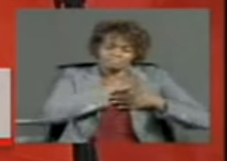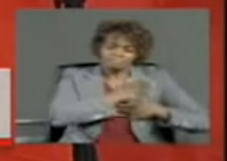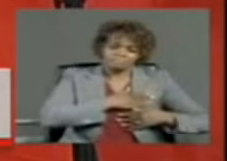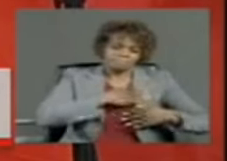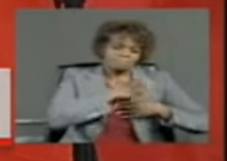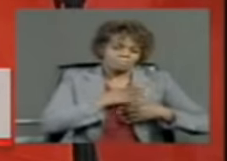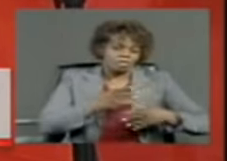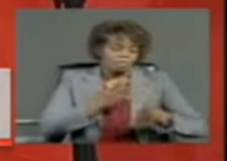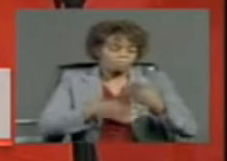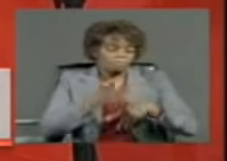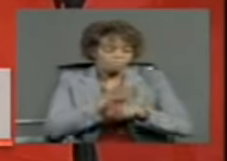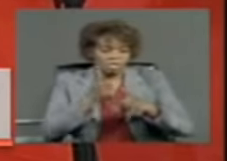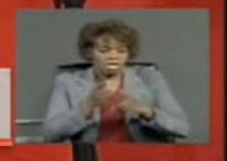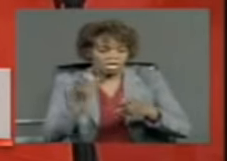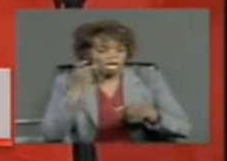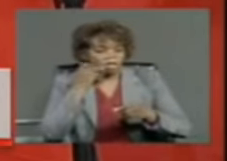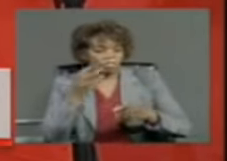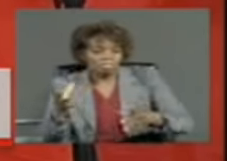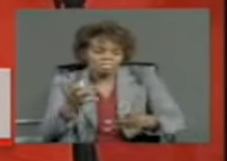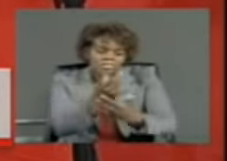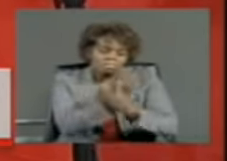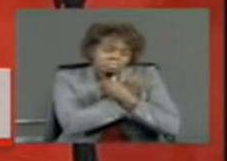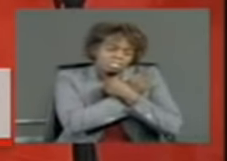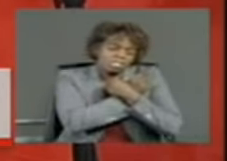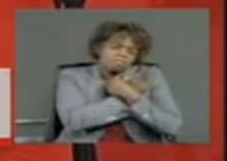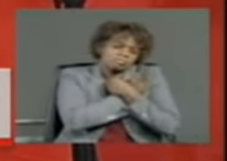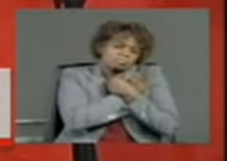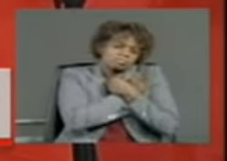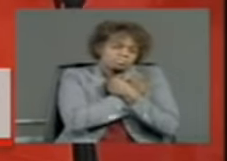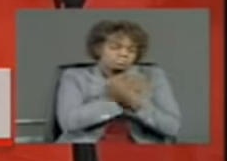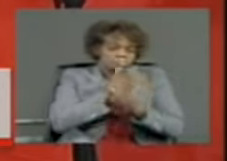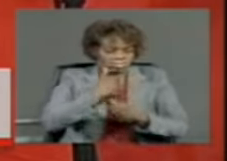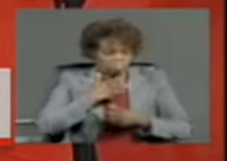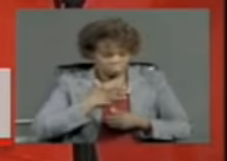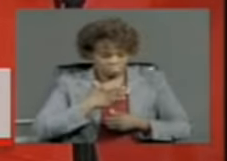quem conheça Angola e conheça os povos de Angola melhor do que eu.